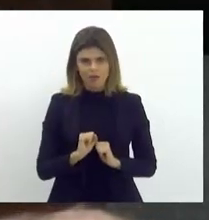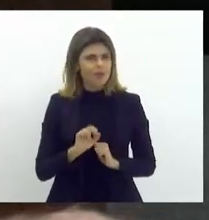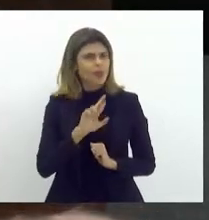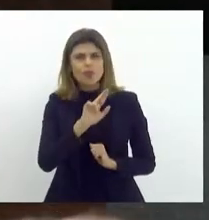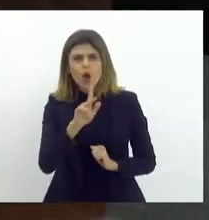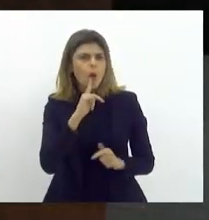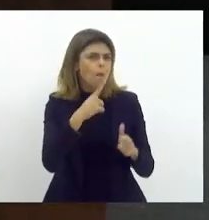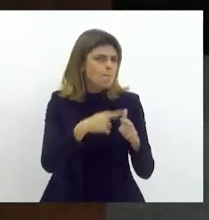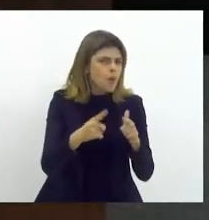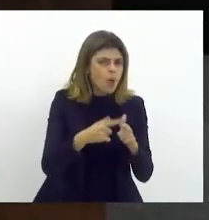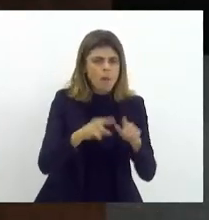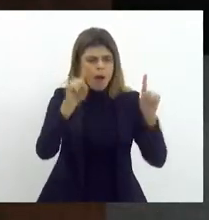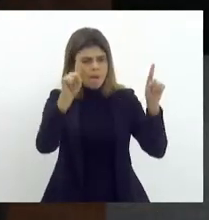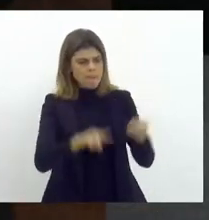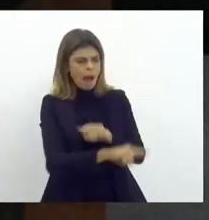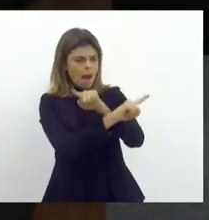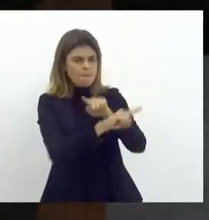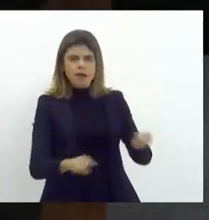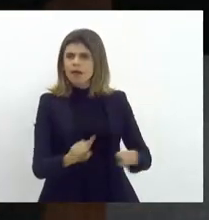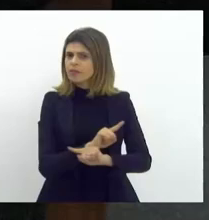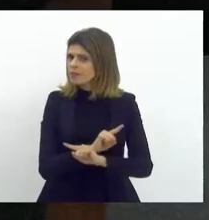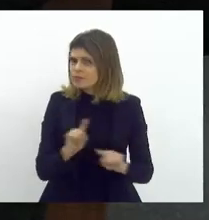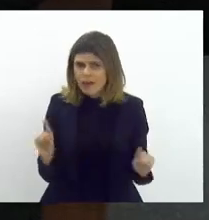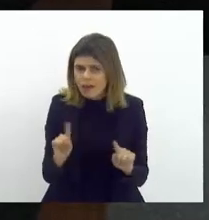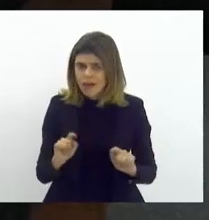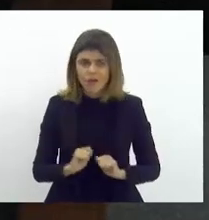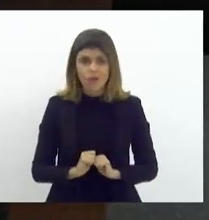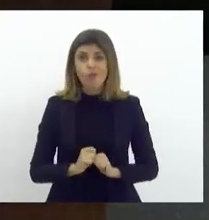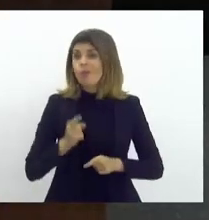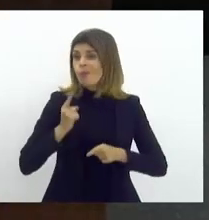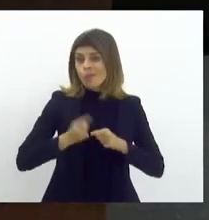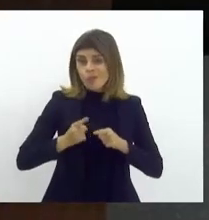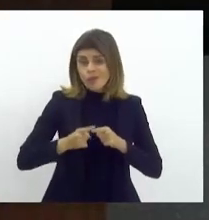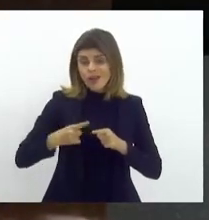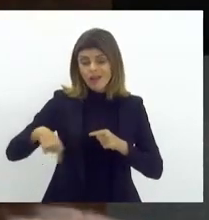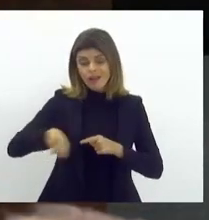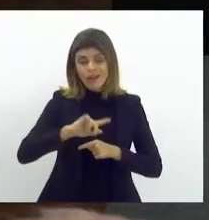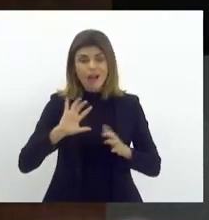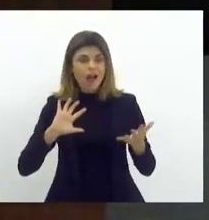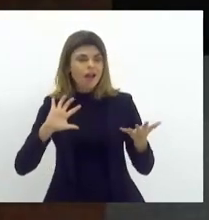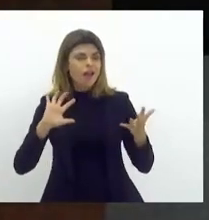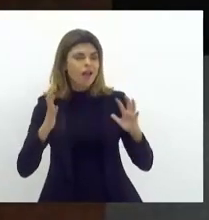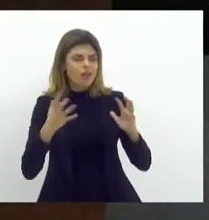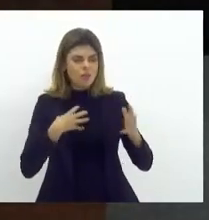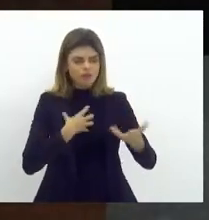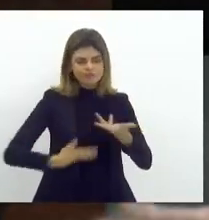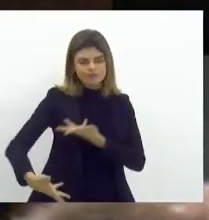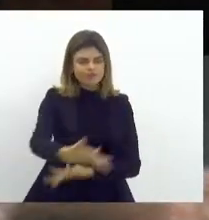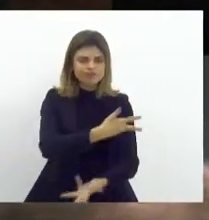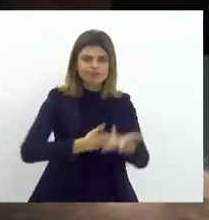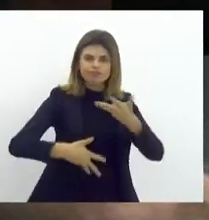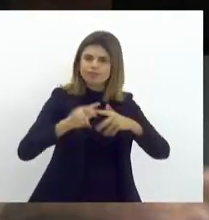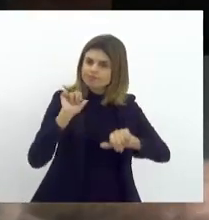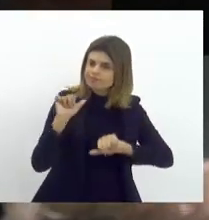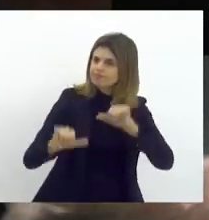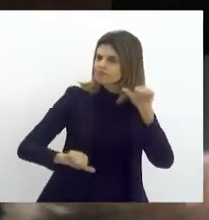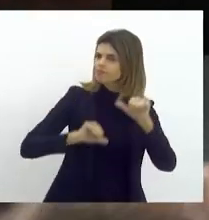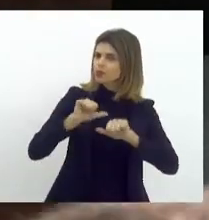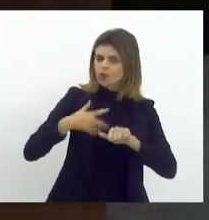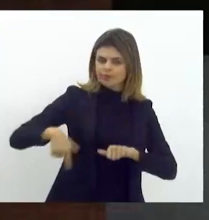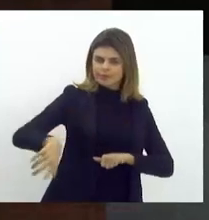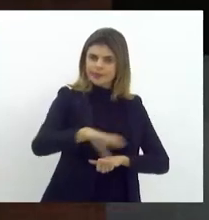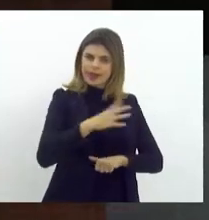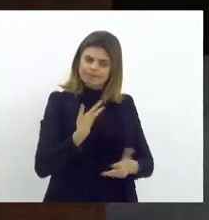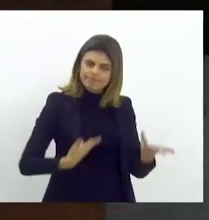dos Ventos não estamos até porque o clima Mudou É verdade então nós queremos dizer